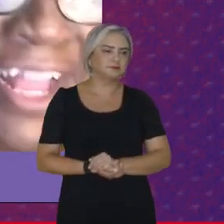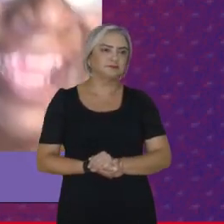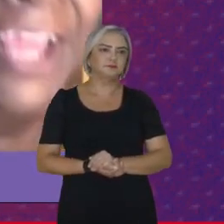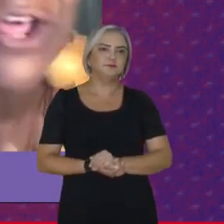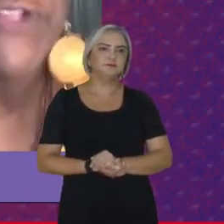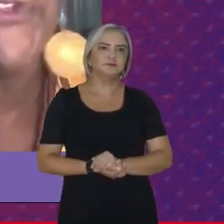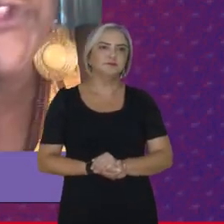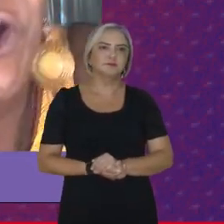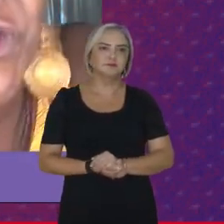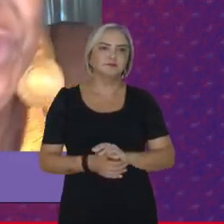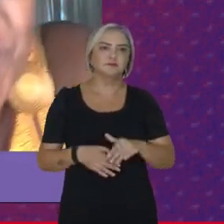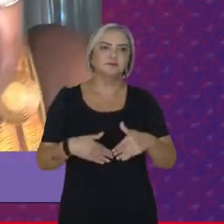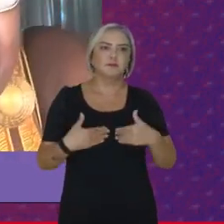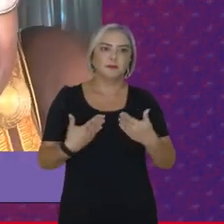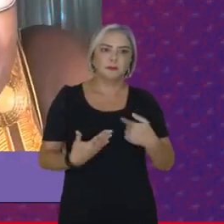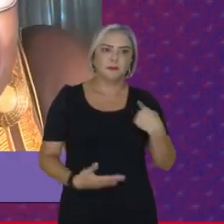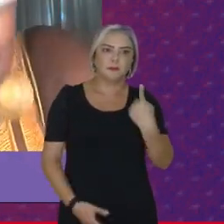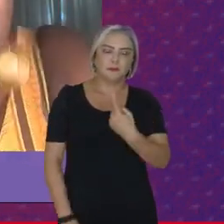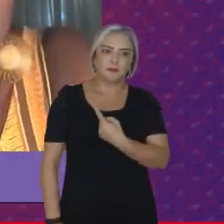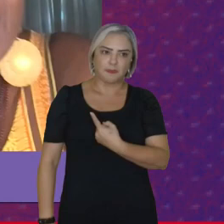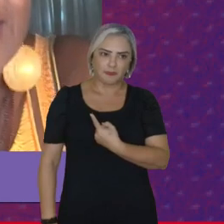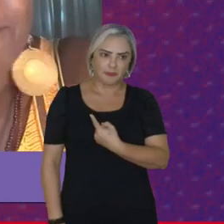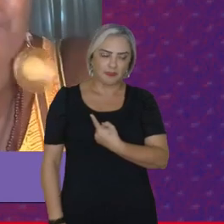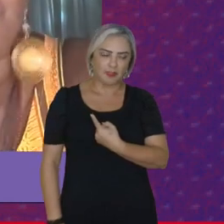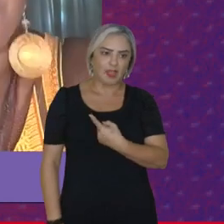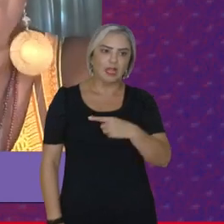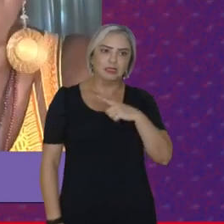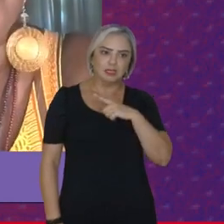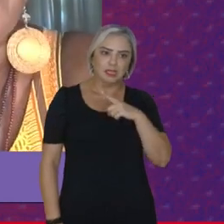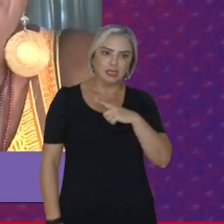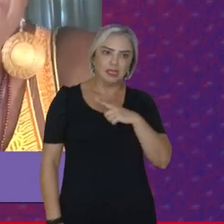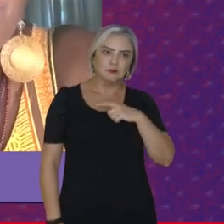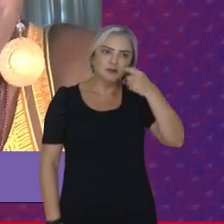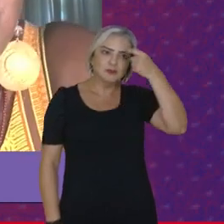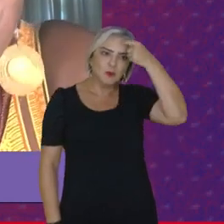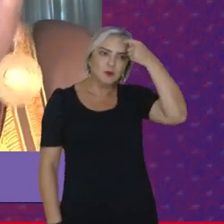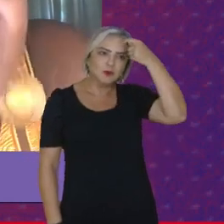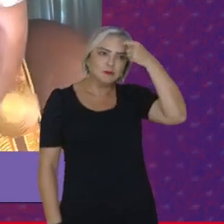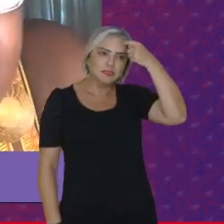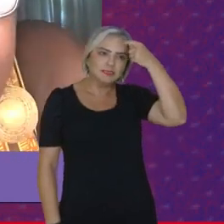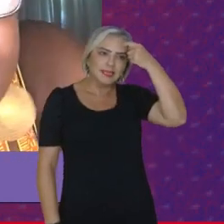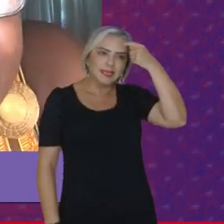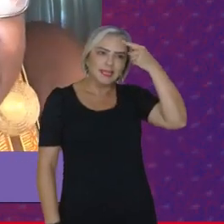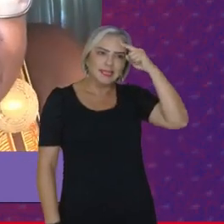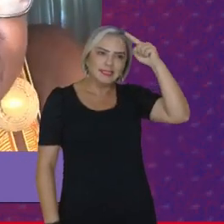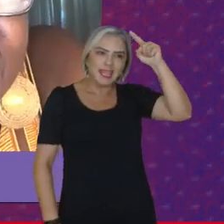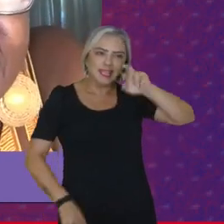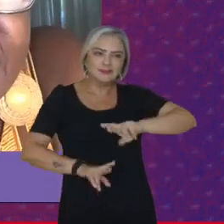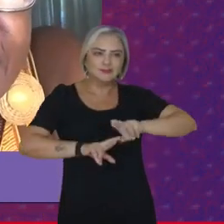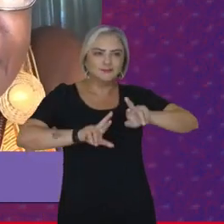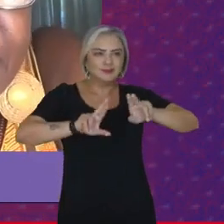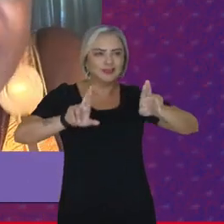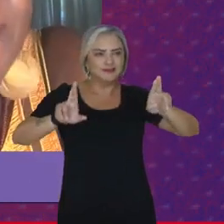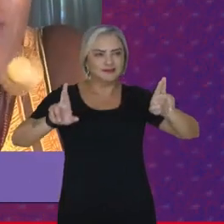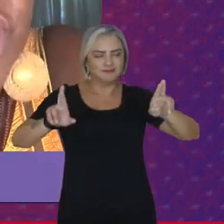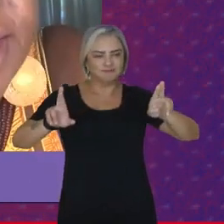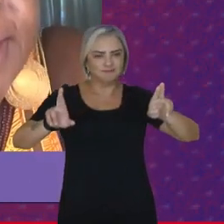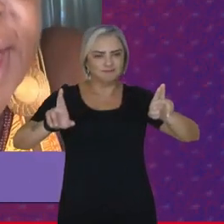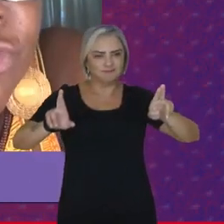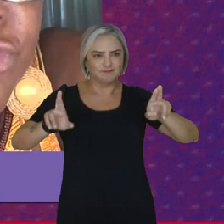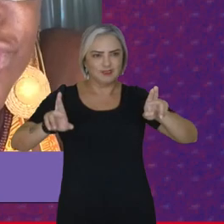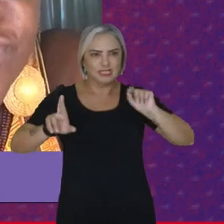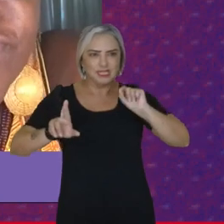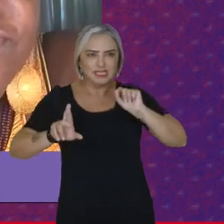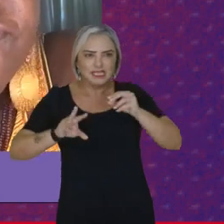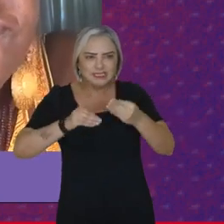mesmo entre nós, porque ainda temos concepções distintas. E